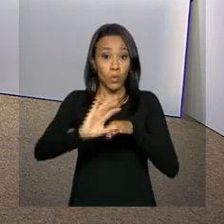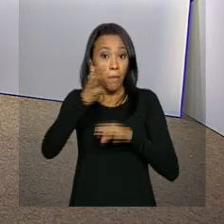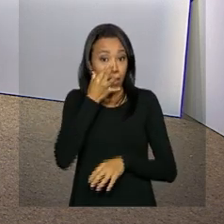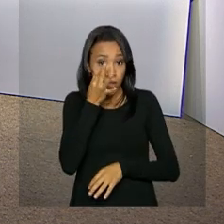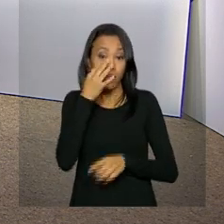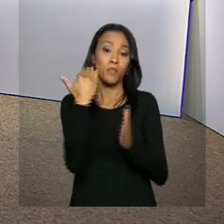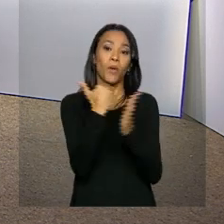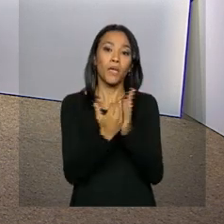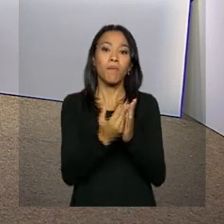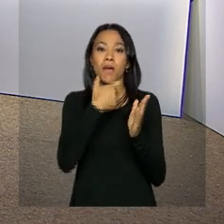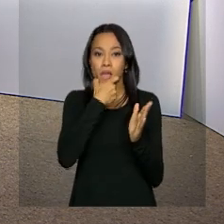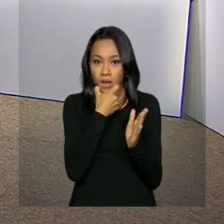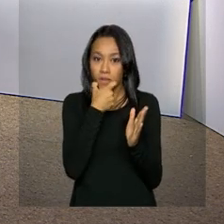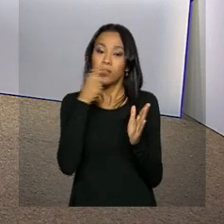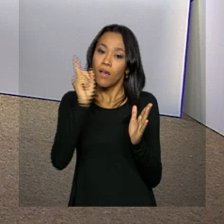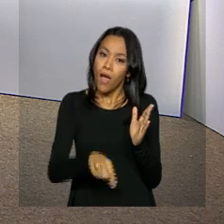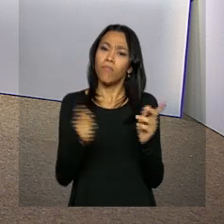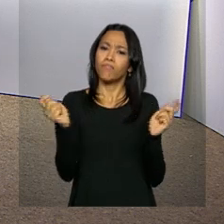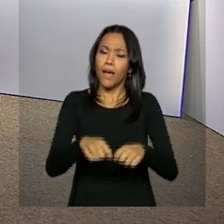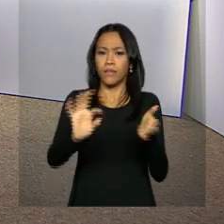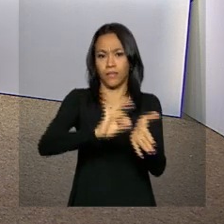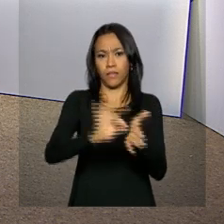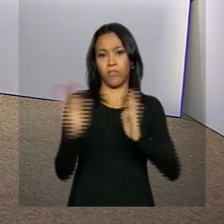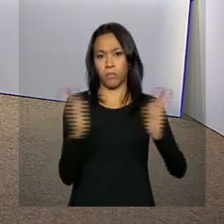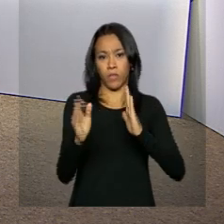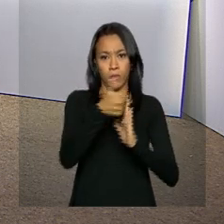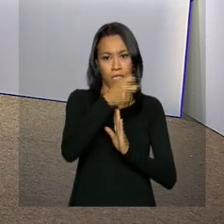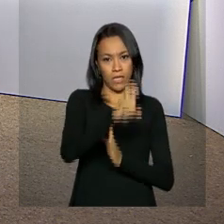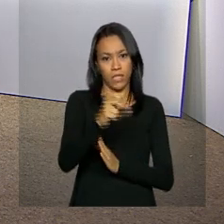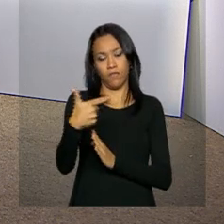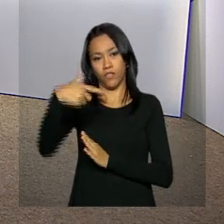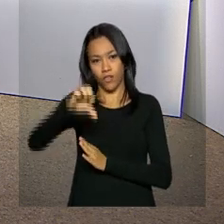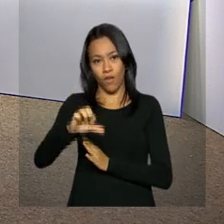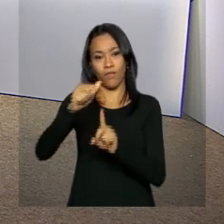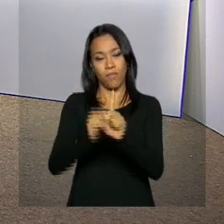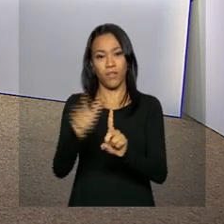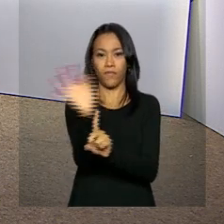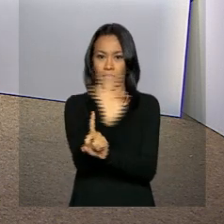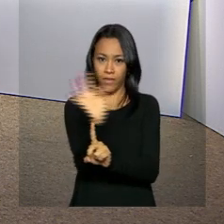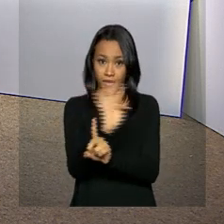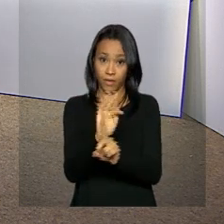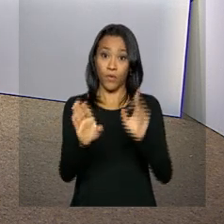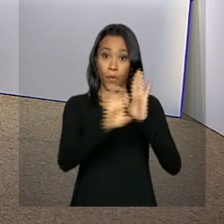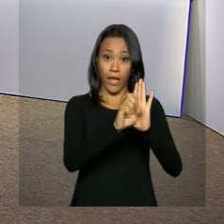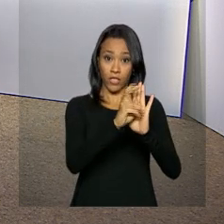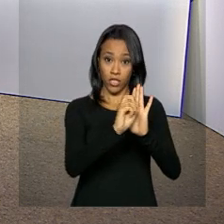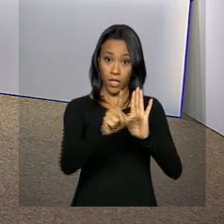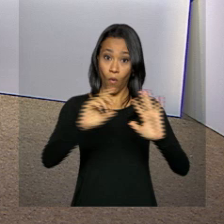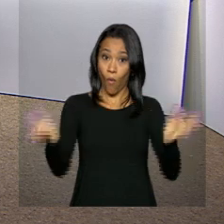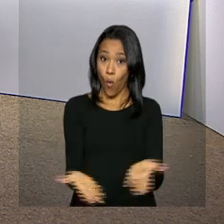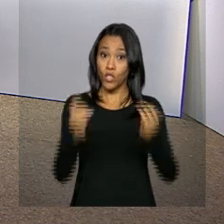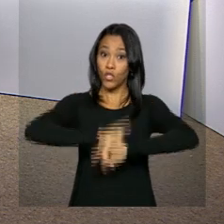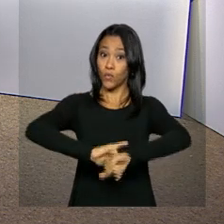programa Inglês Sem Fronteiras poderão se inscrever entre os dias 15 e 29 de Fevereiro o edital foi publicado